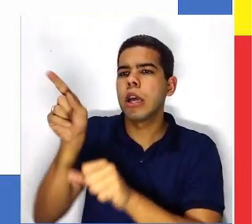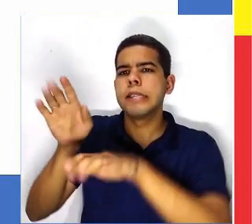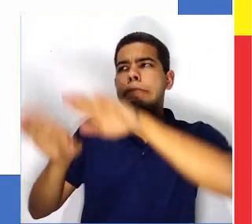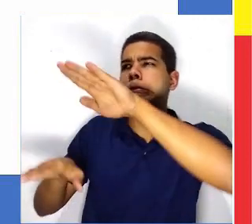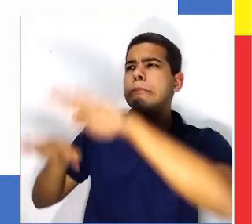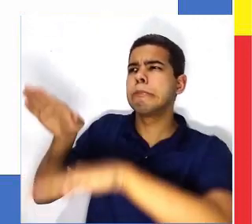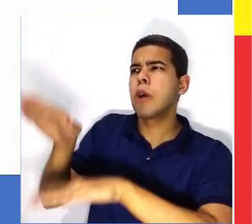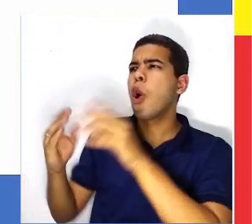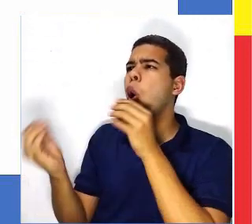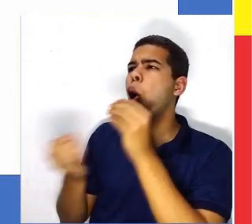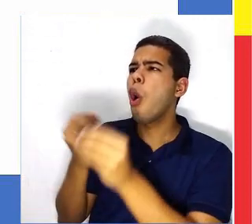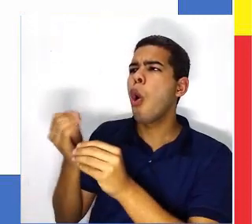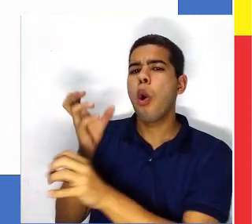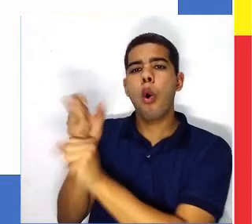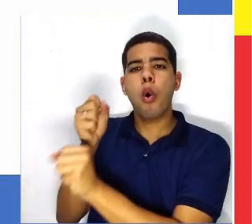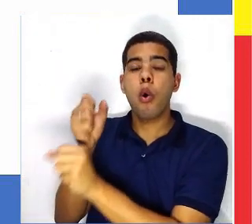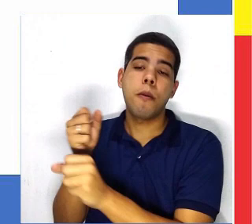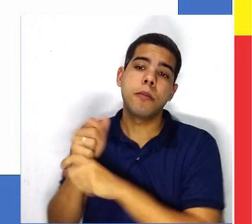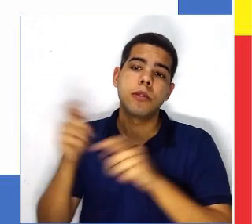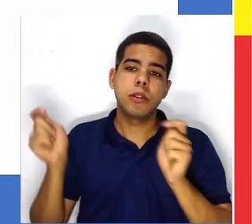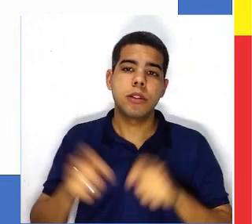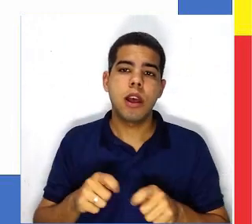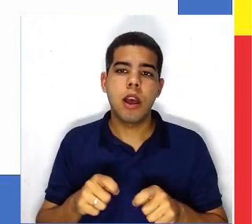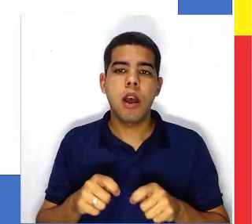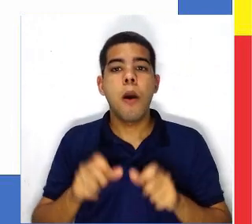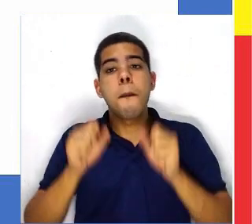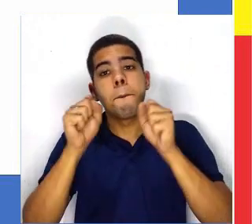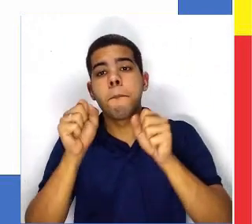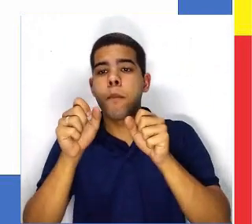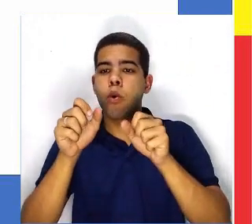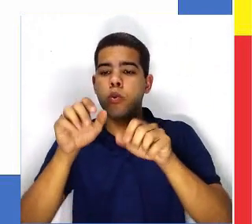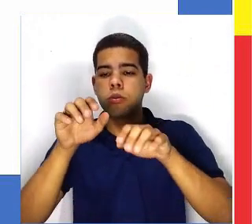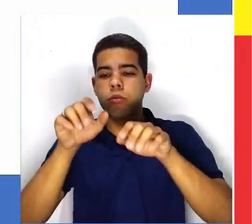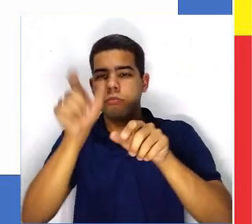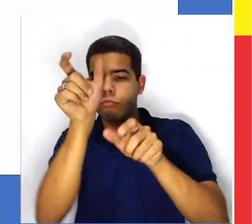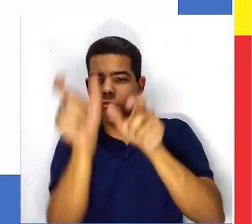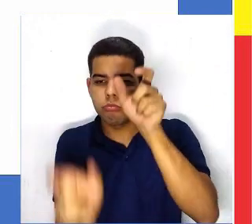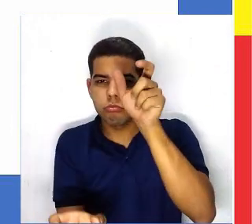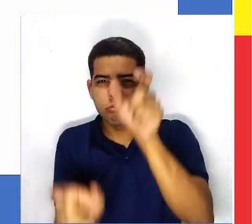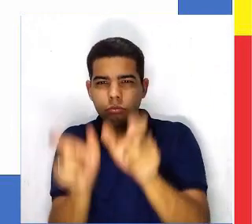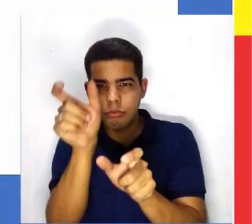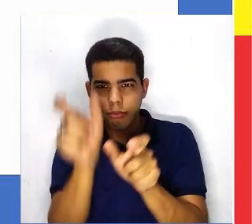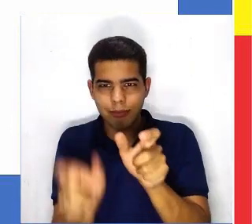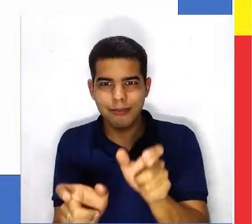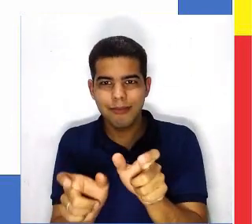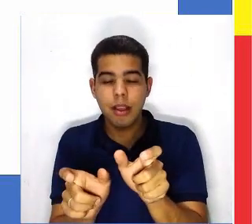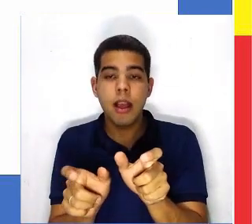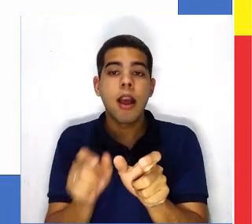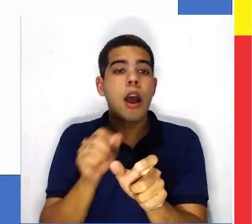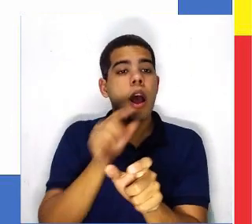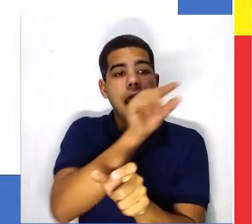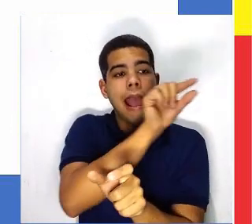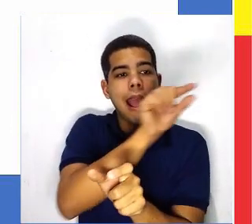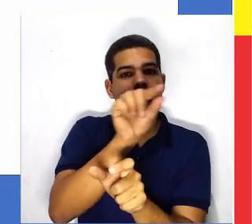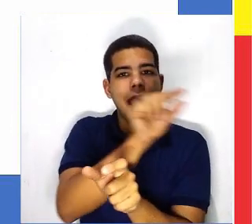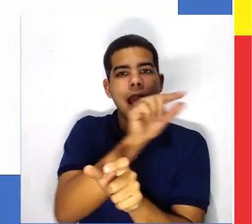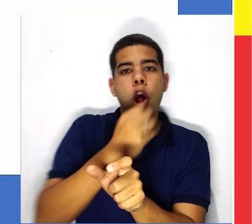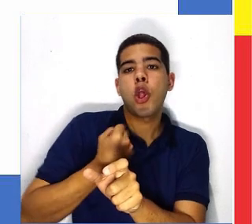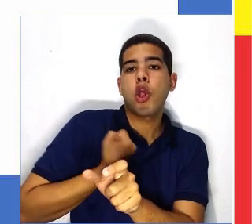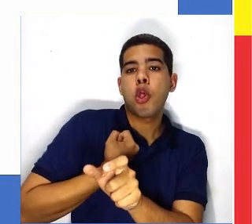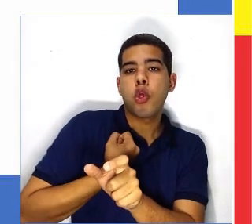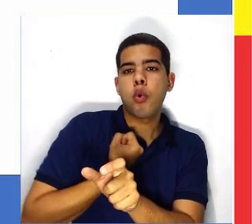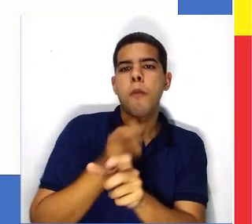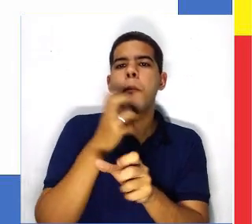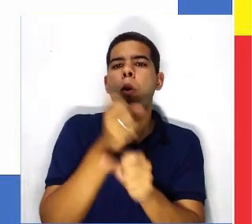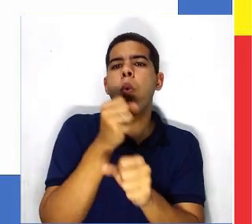diferentes variáveis. Os dados são indicados na posição vertical, enquanto as divisões qualitativas apresentam-se na